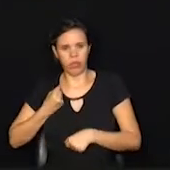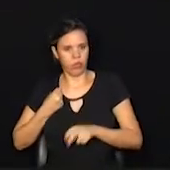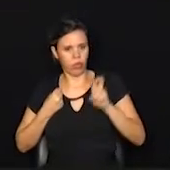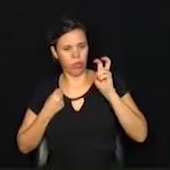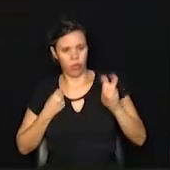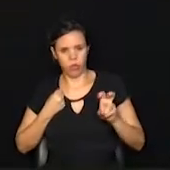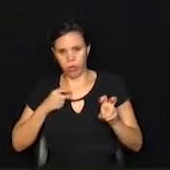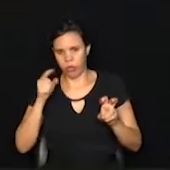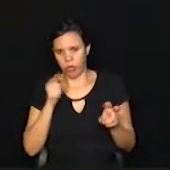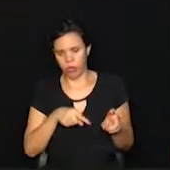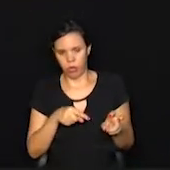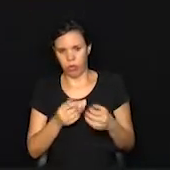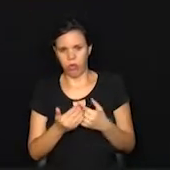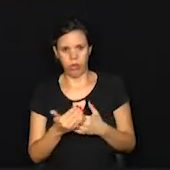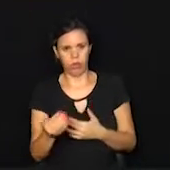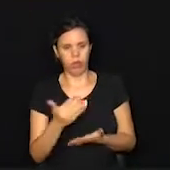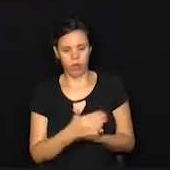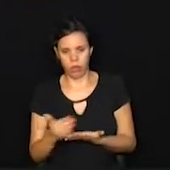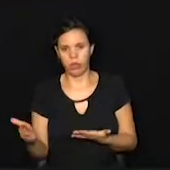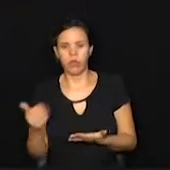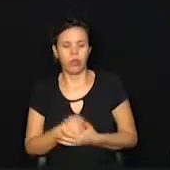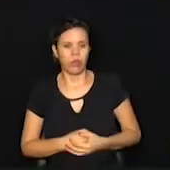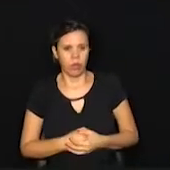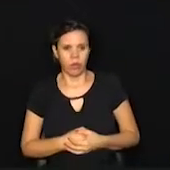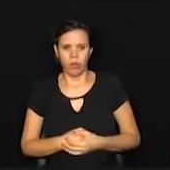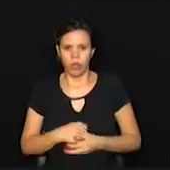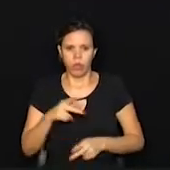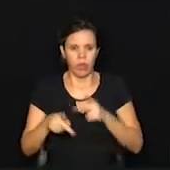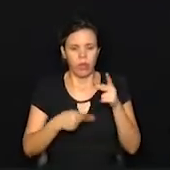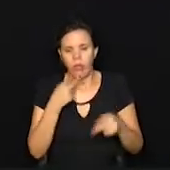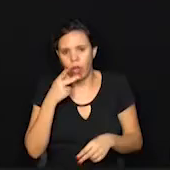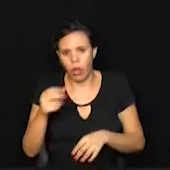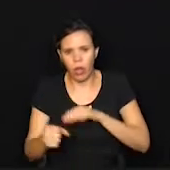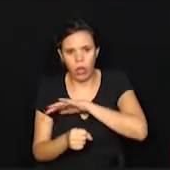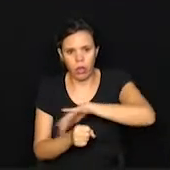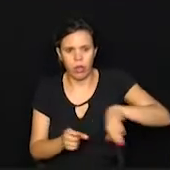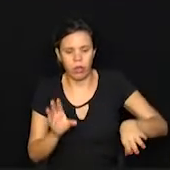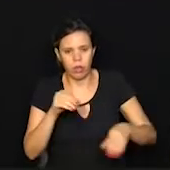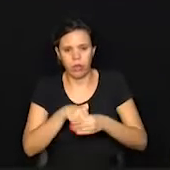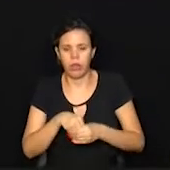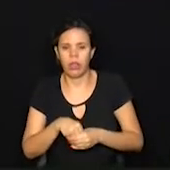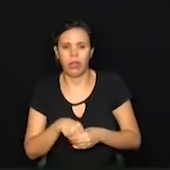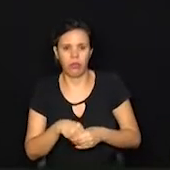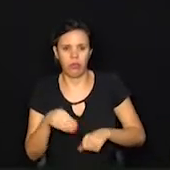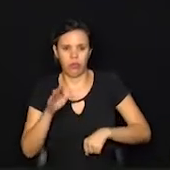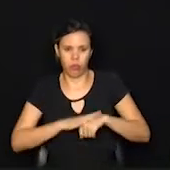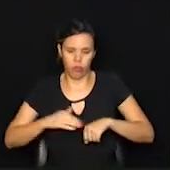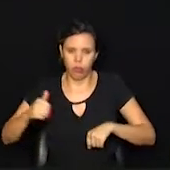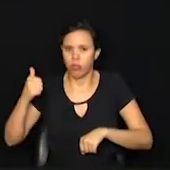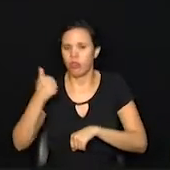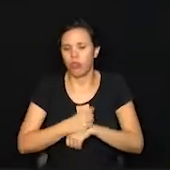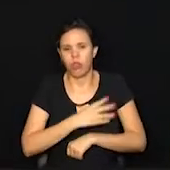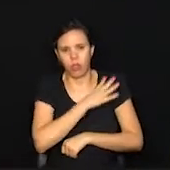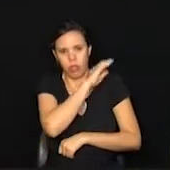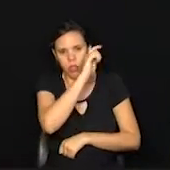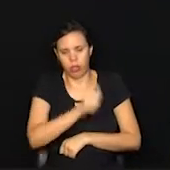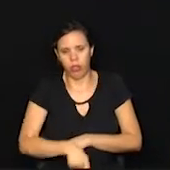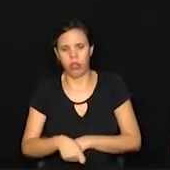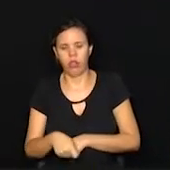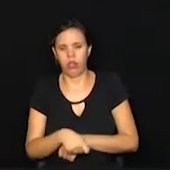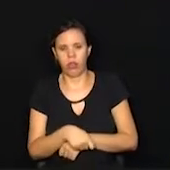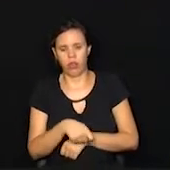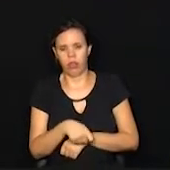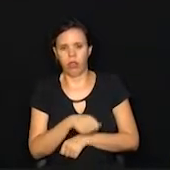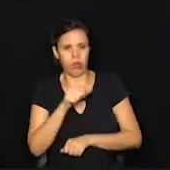5 e ali a partir dali começa é o que o pessoal chamado golpe dentro do golpe né o momento que a ditadura radicaliza